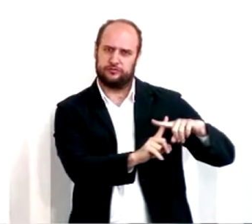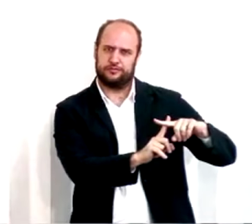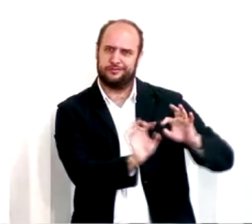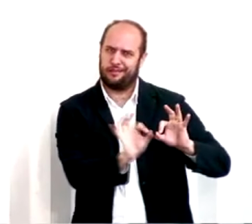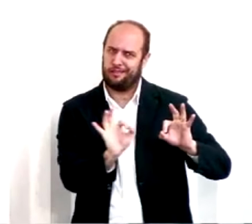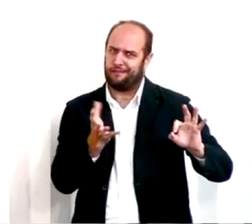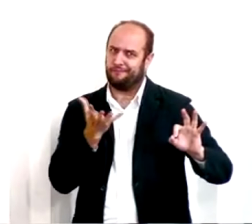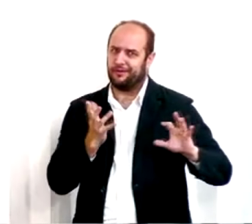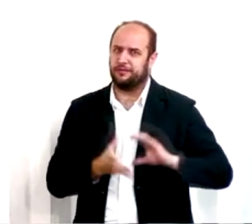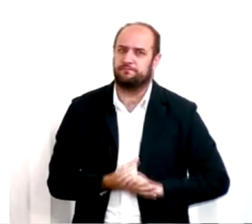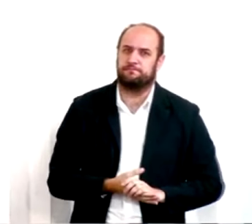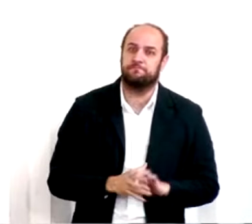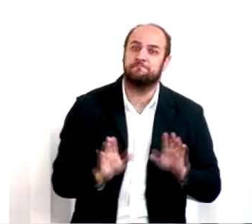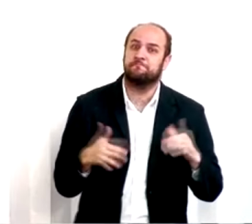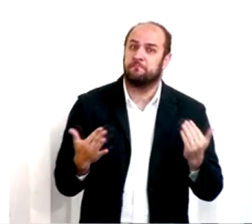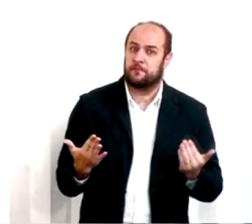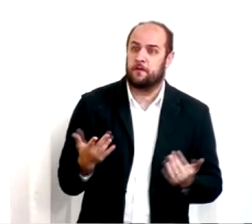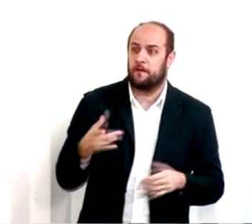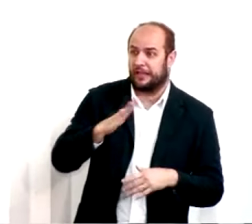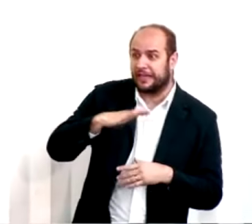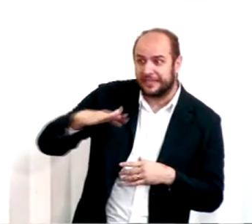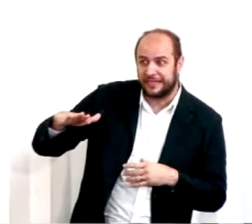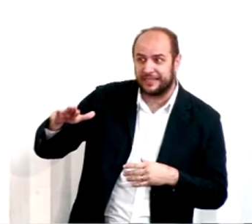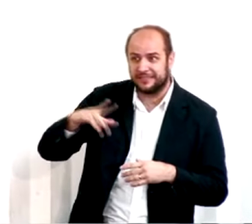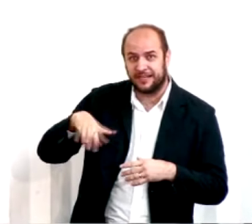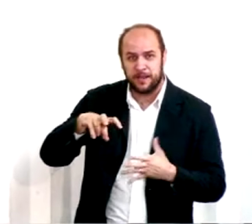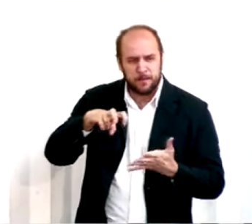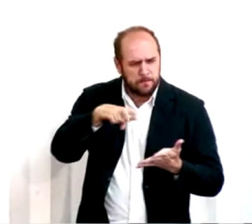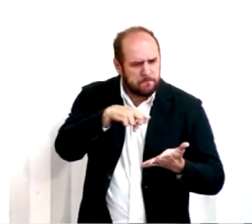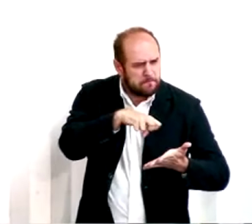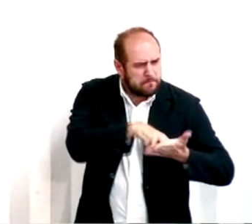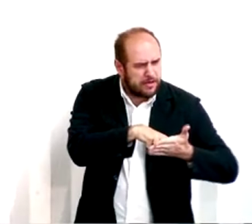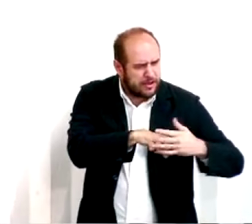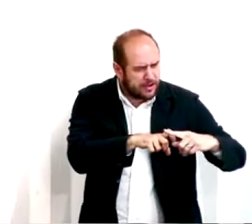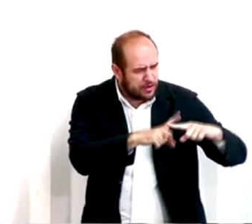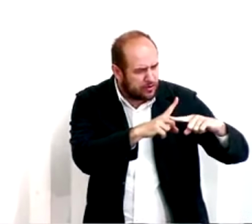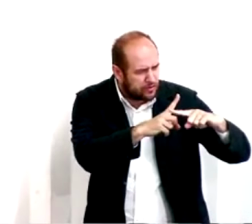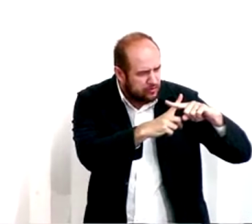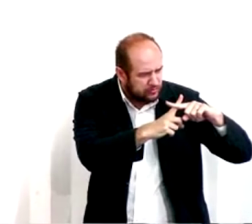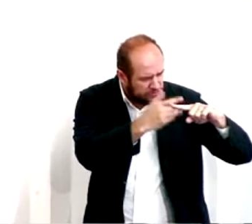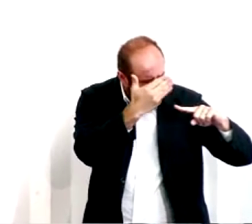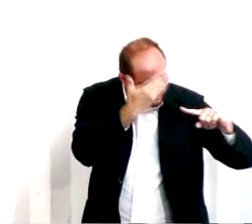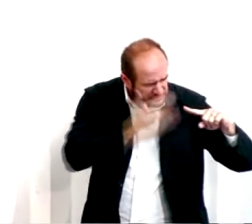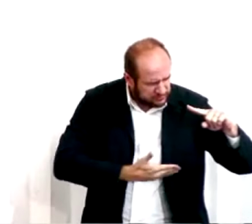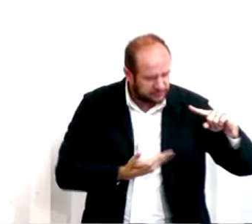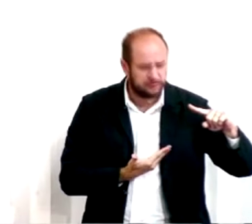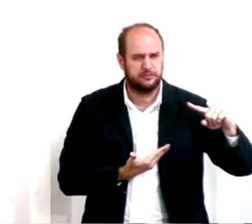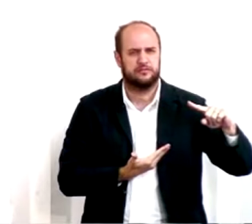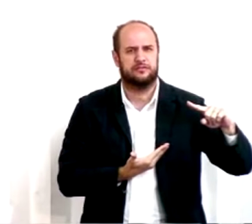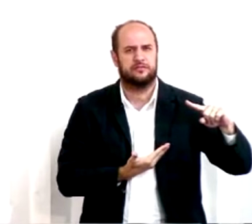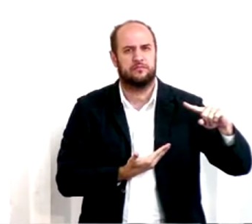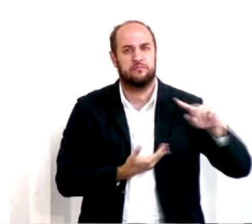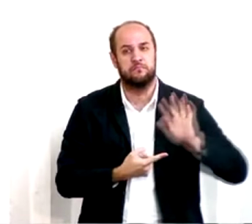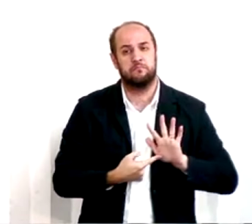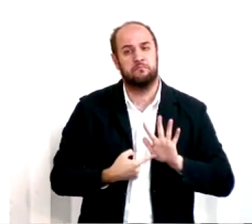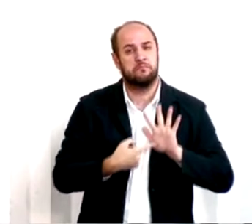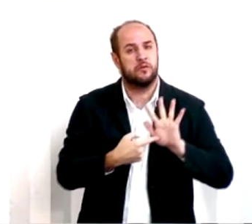Cristo então o fato de você criança estar ajoelhado diante da cruz de Cristo vai evidenciar